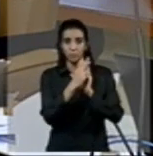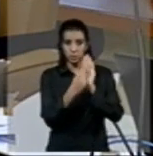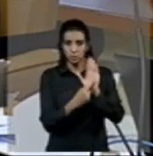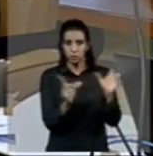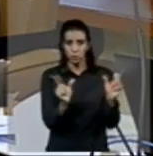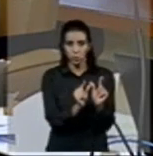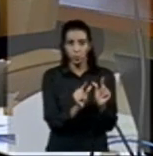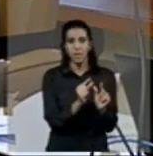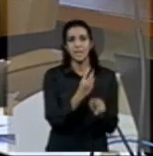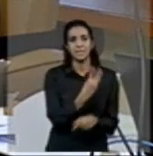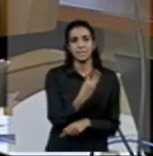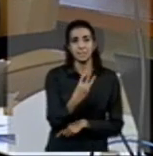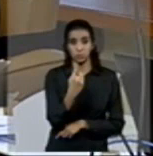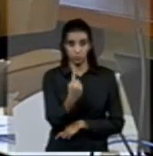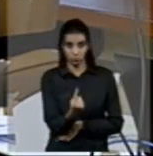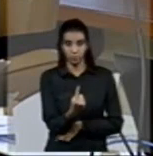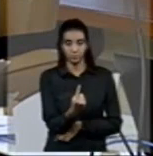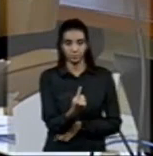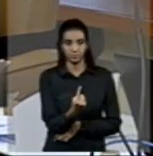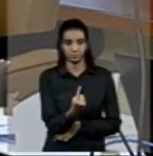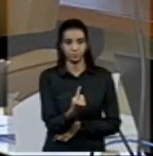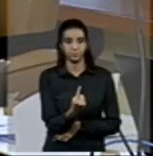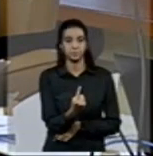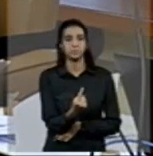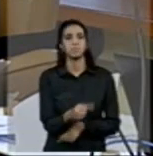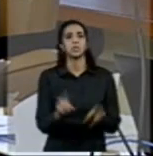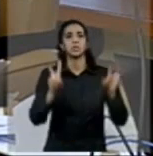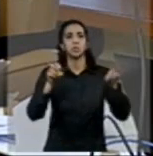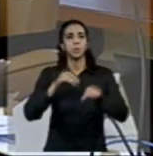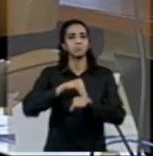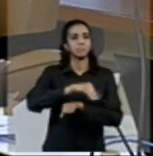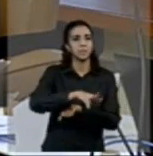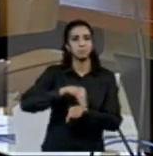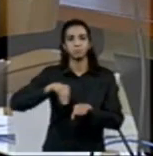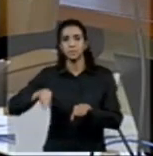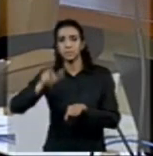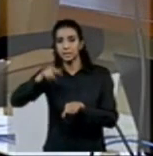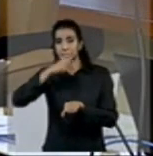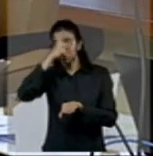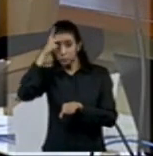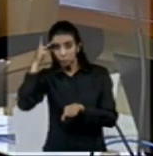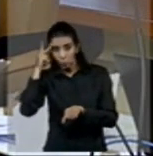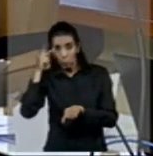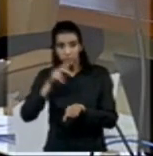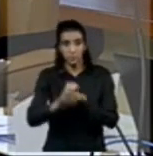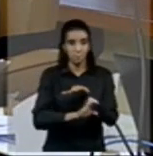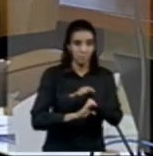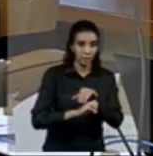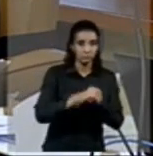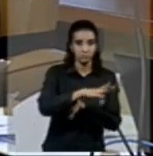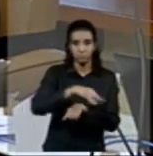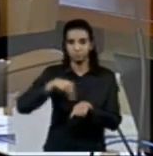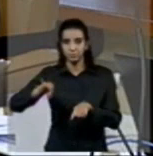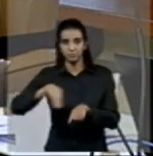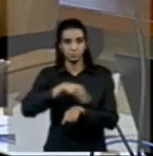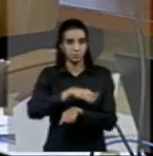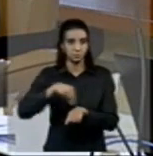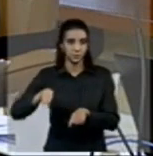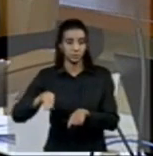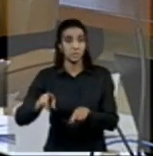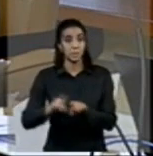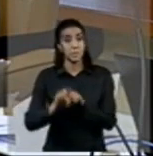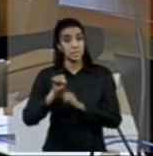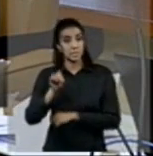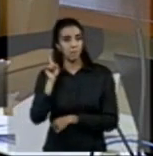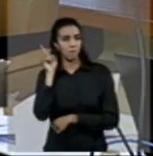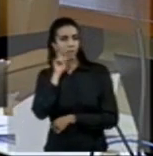331, que se refere à intermediação da mão de obra, e nomeadamente quando há fraude